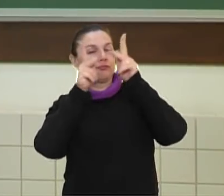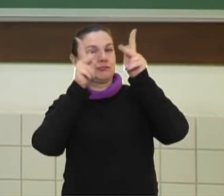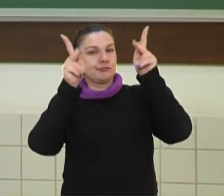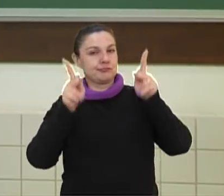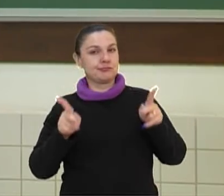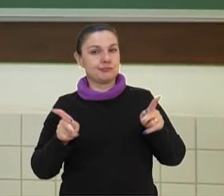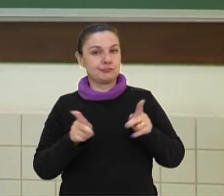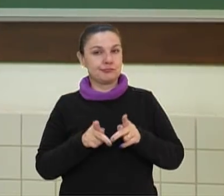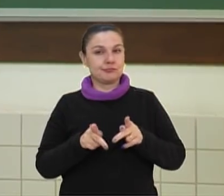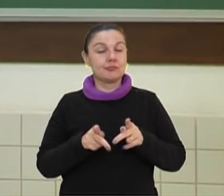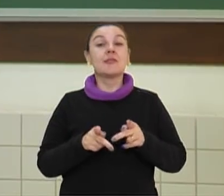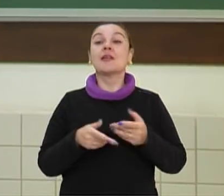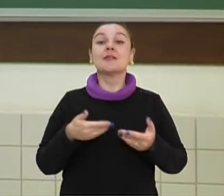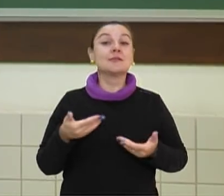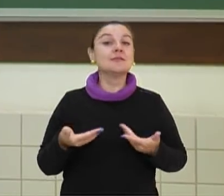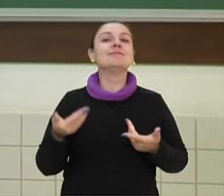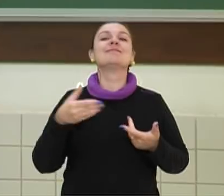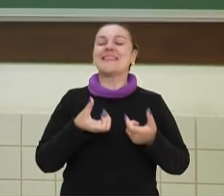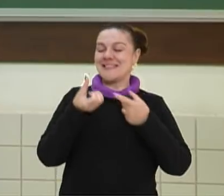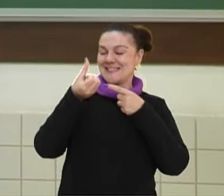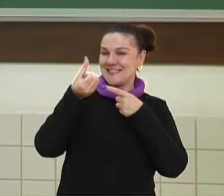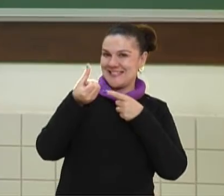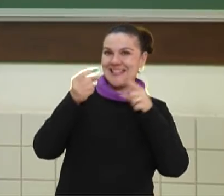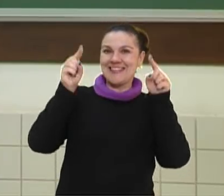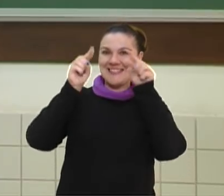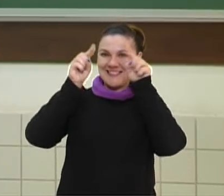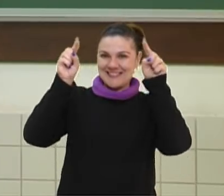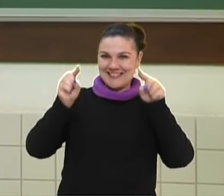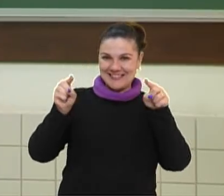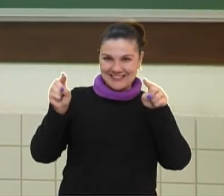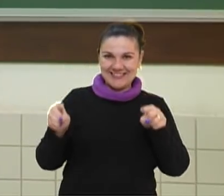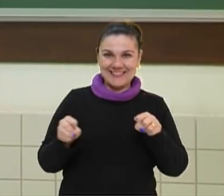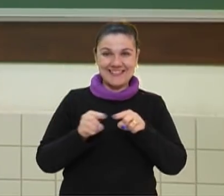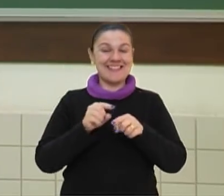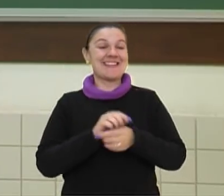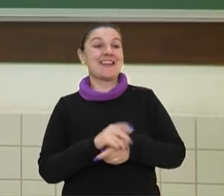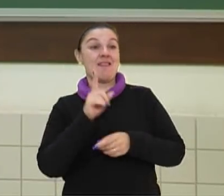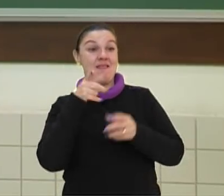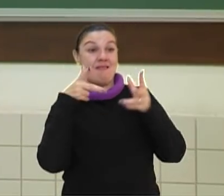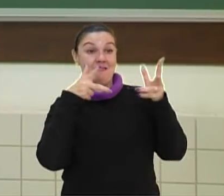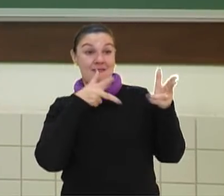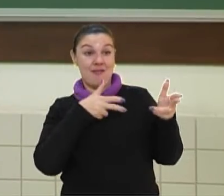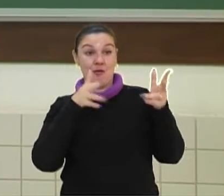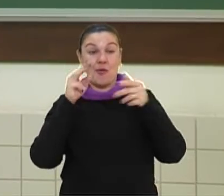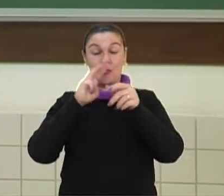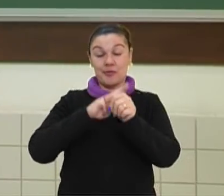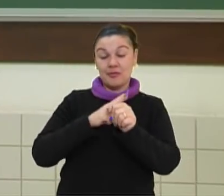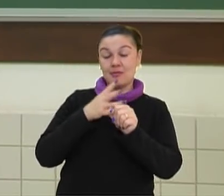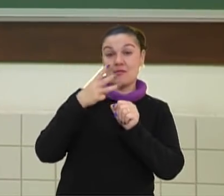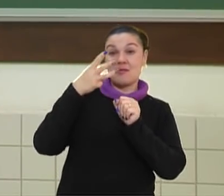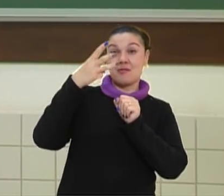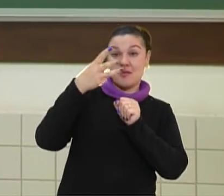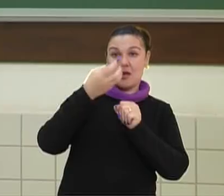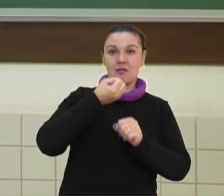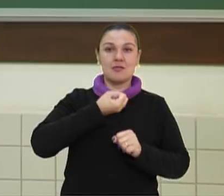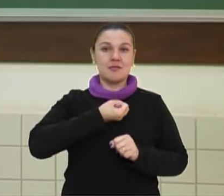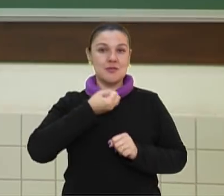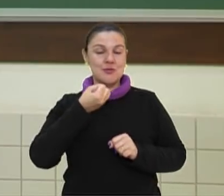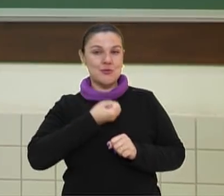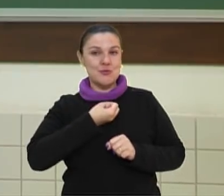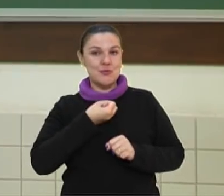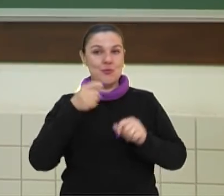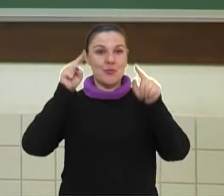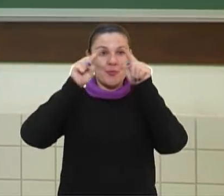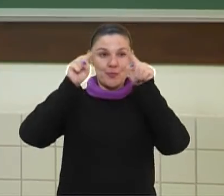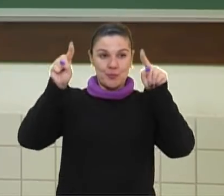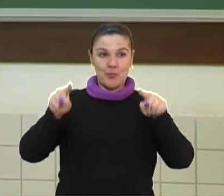de 6 lados, né? Isso mesmo. E é igual o quê? O triplo do número de